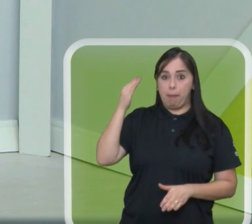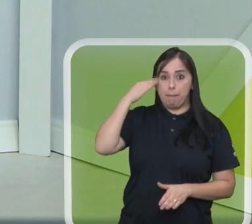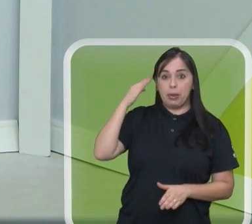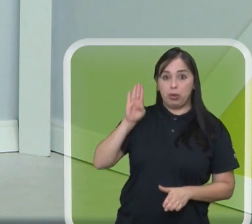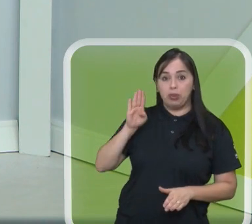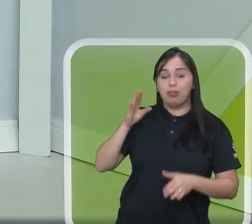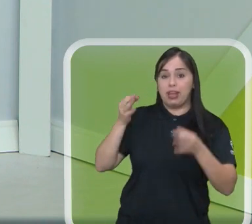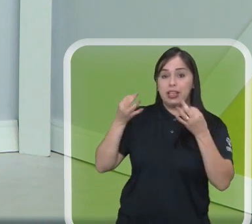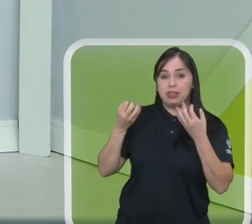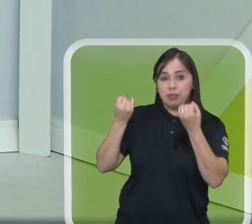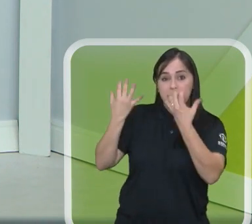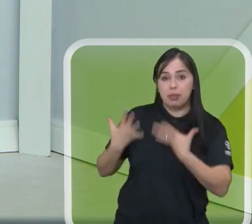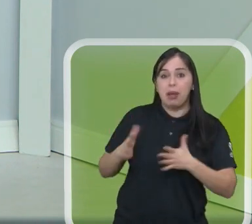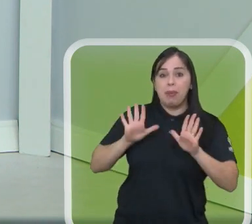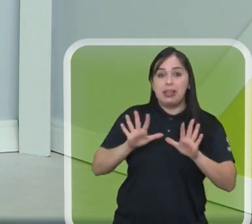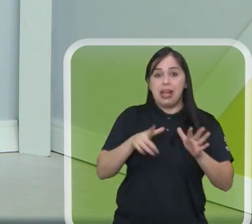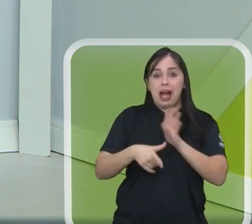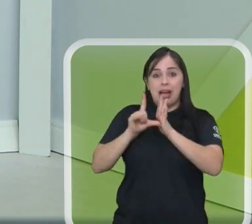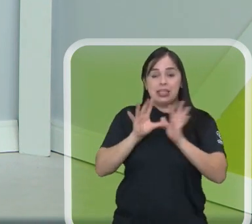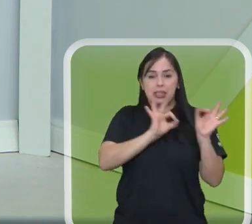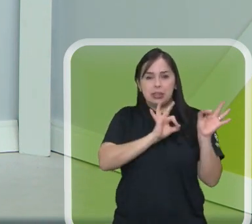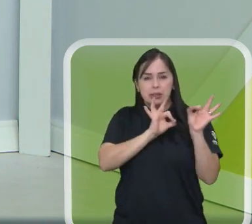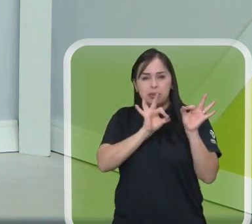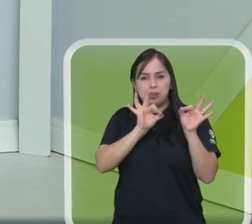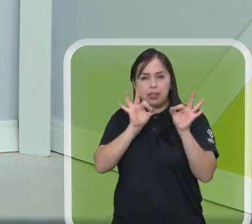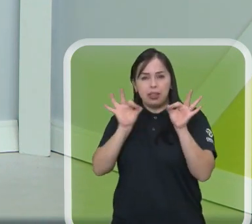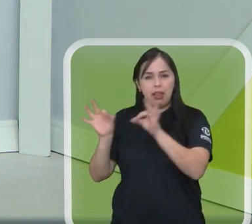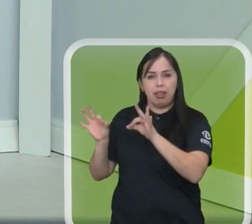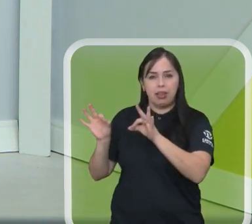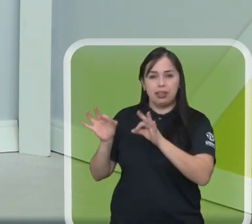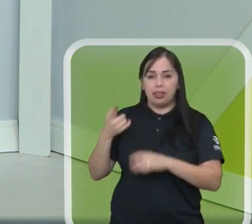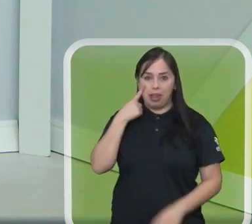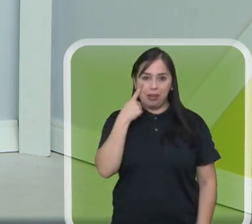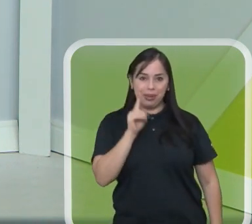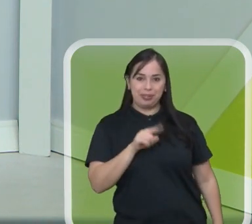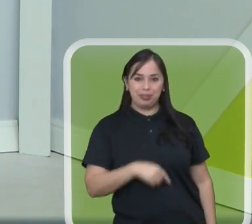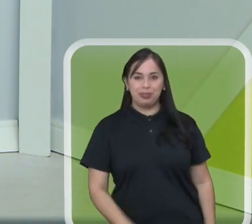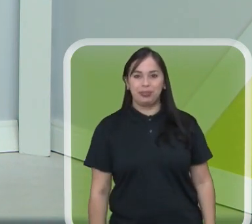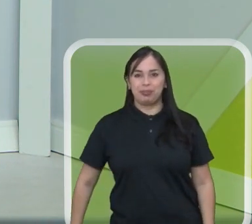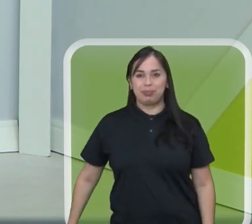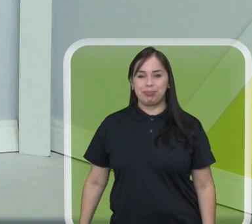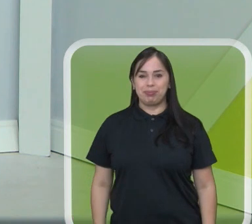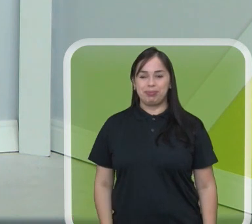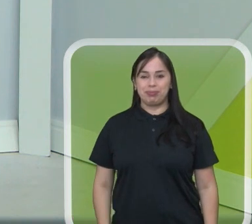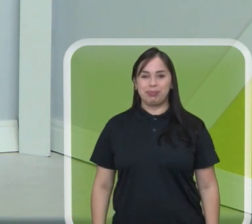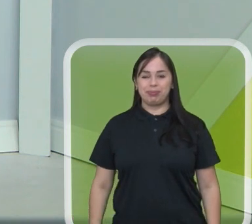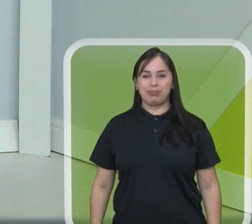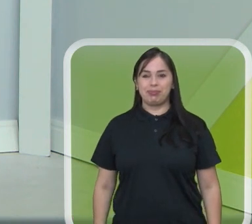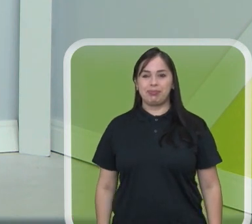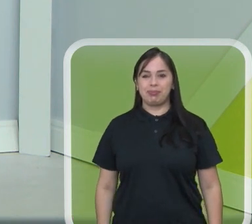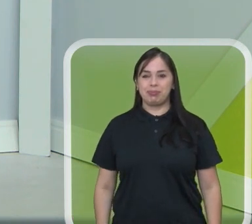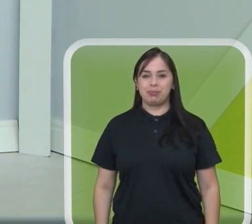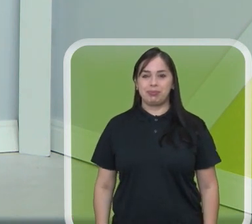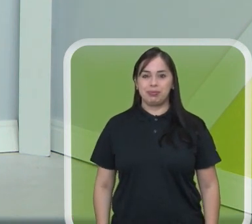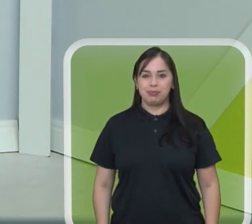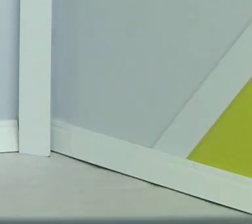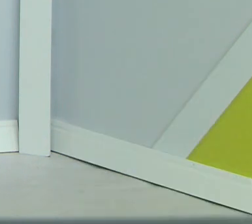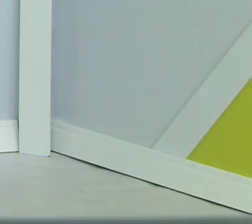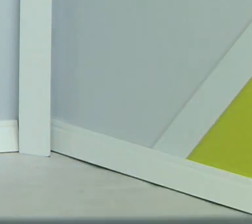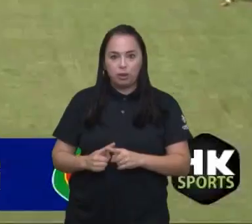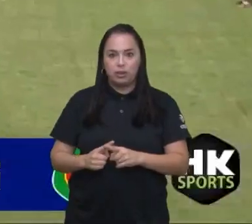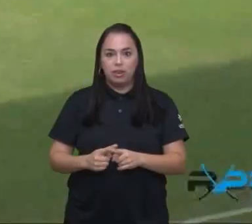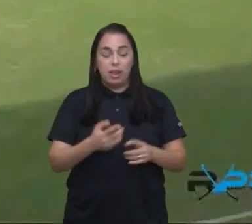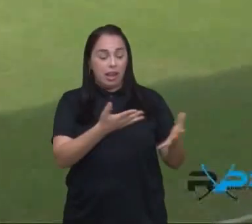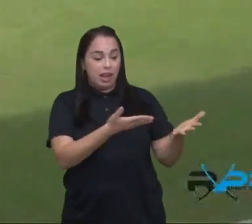continuar acompanhando o retrospecto da Águia do Vale dentro da Série A3. Dá uma olhadinha aí. Pela 7ª rodada, o São José recebeu